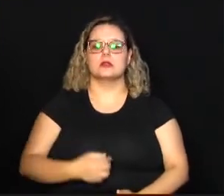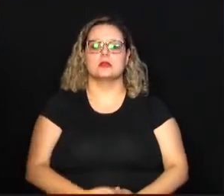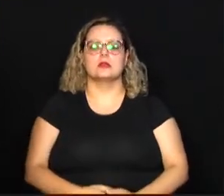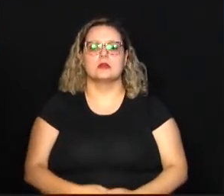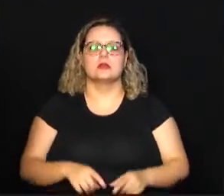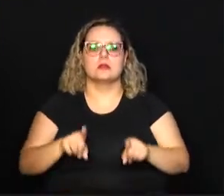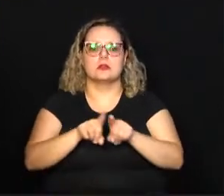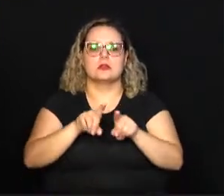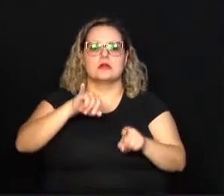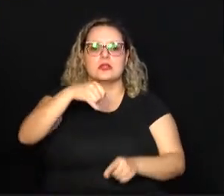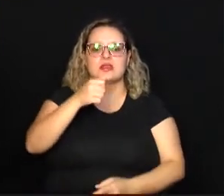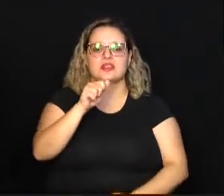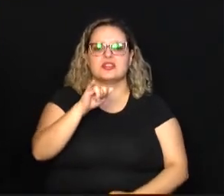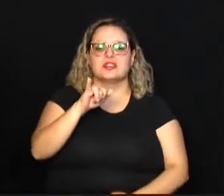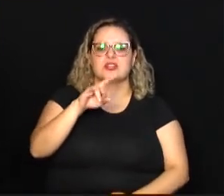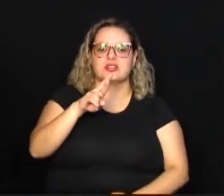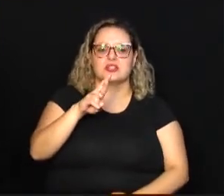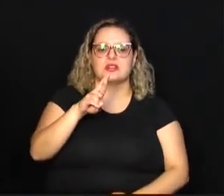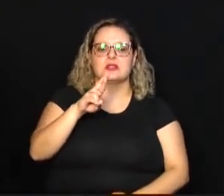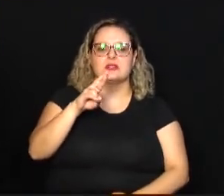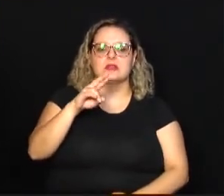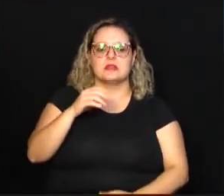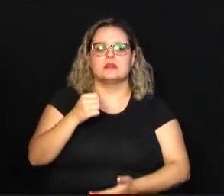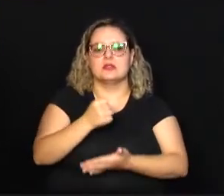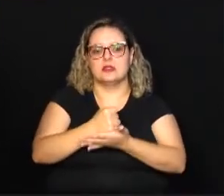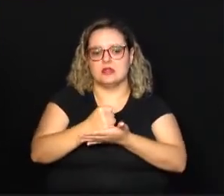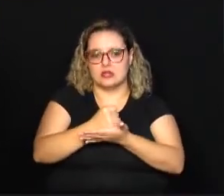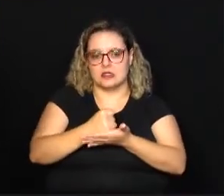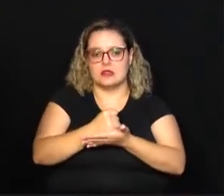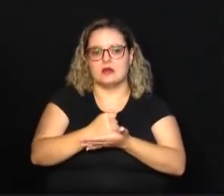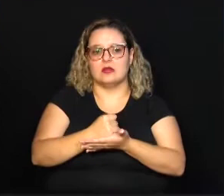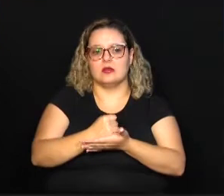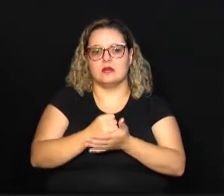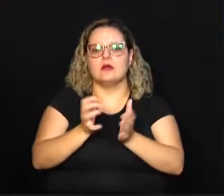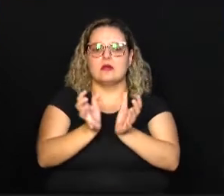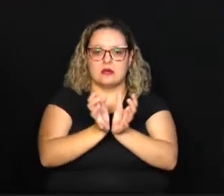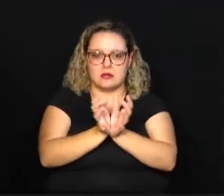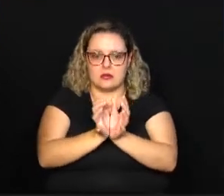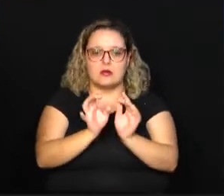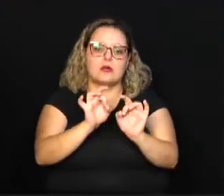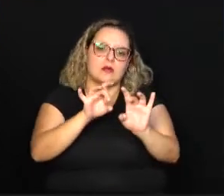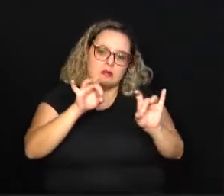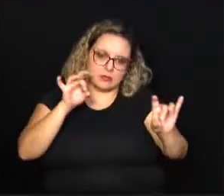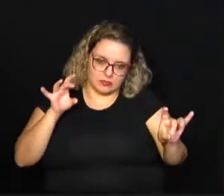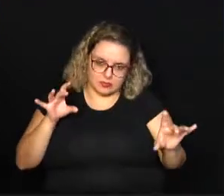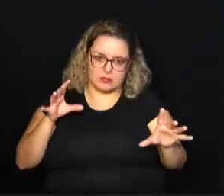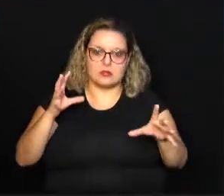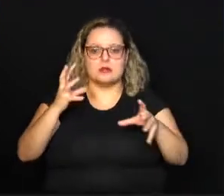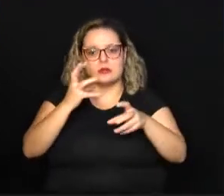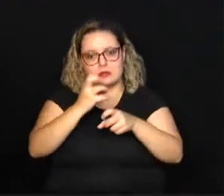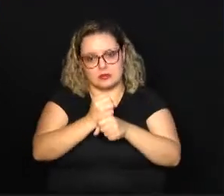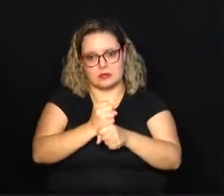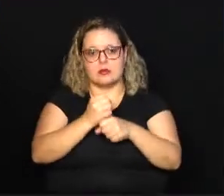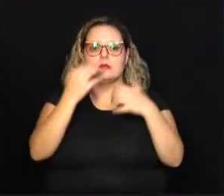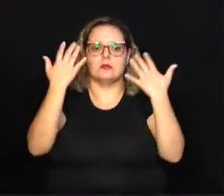do Jair da Farmácia. Então, a comissão se faz presente, mesmo que remotamente, na sua totalidade. Então, parabenizar a todos os